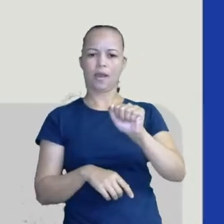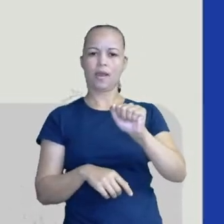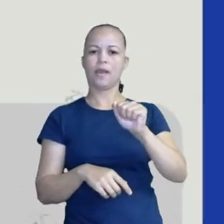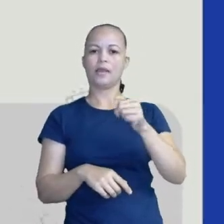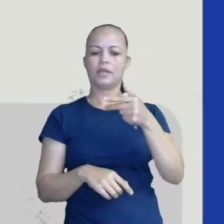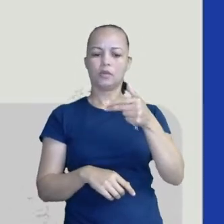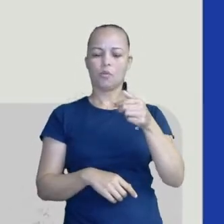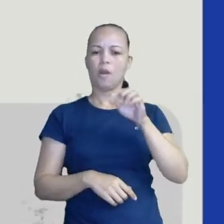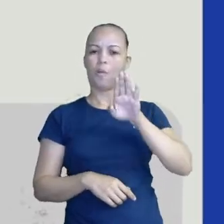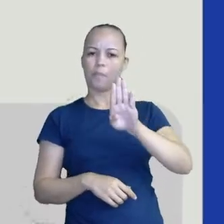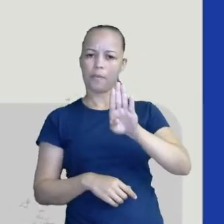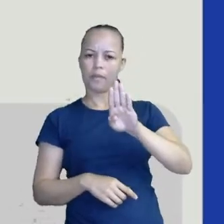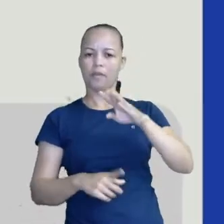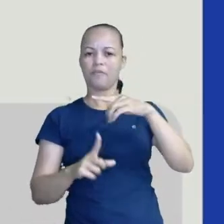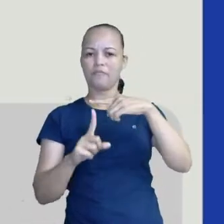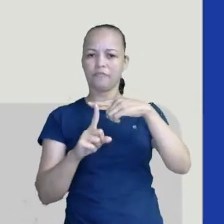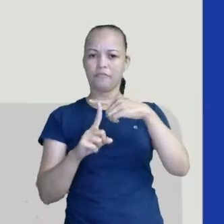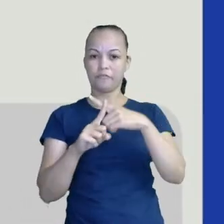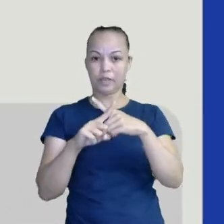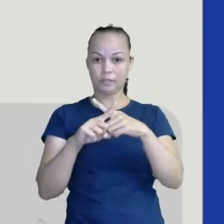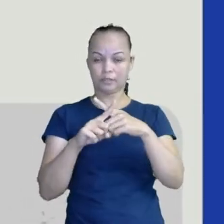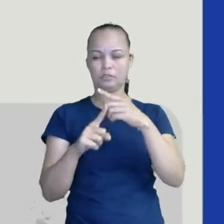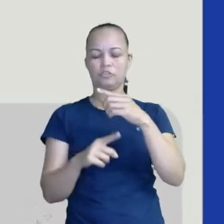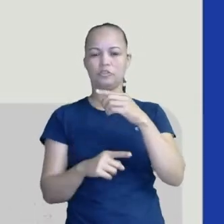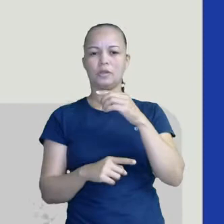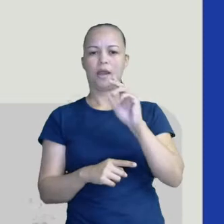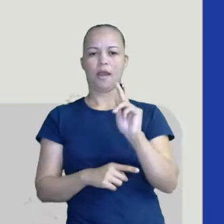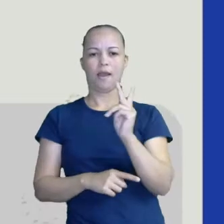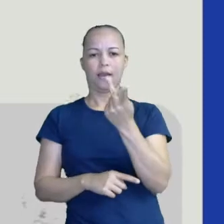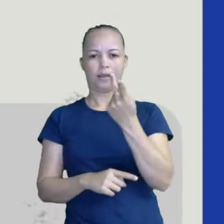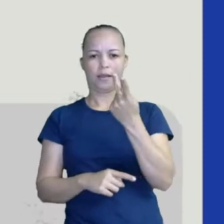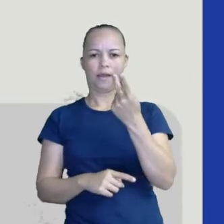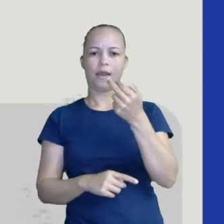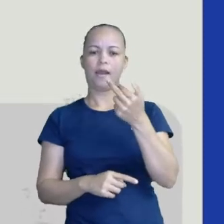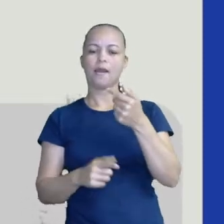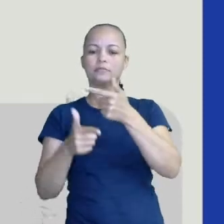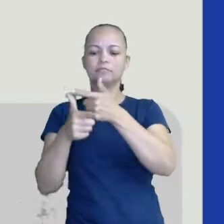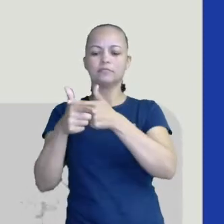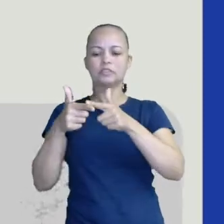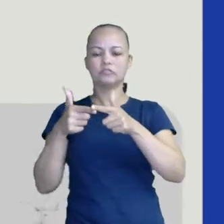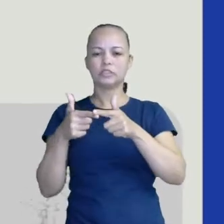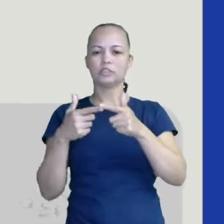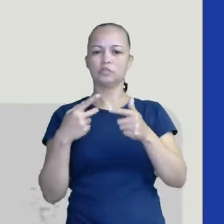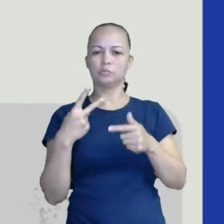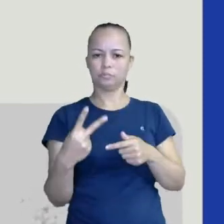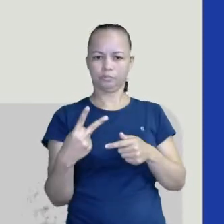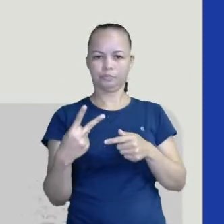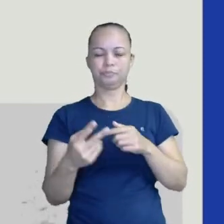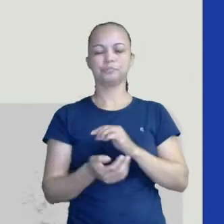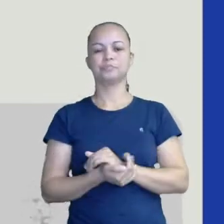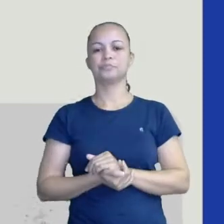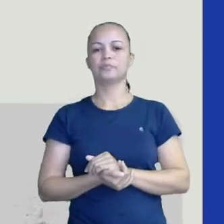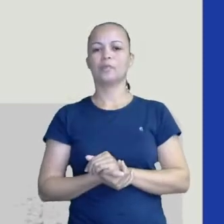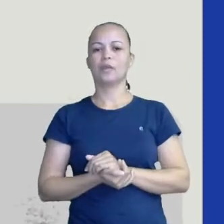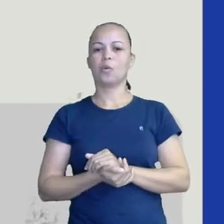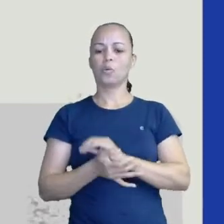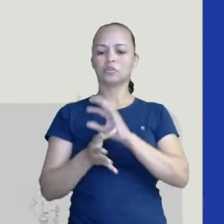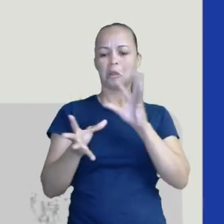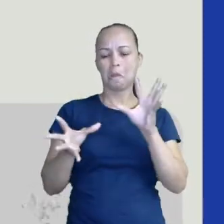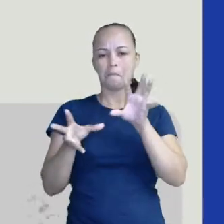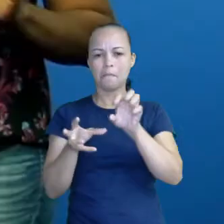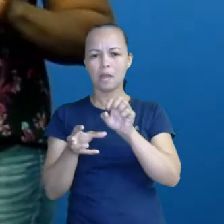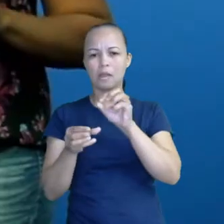b vezes H / 2 quando a gente pega essa